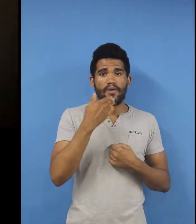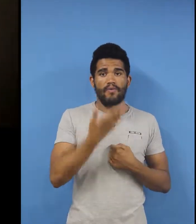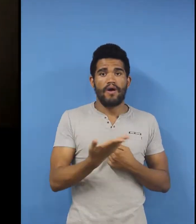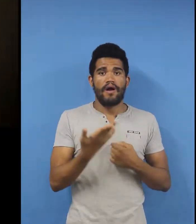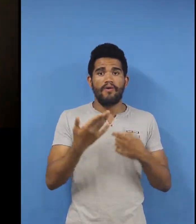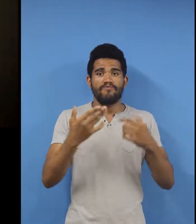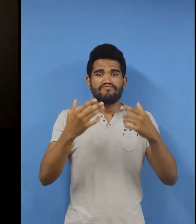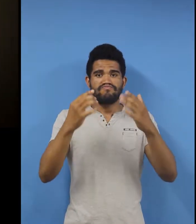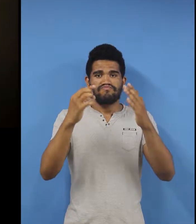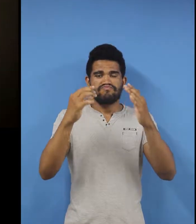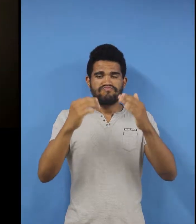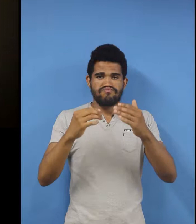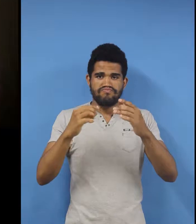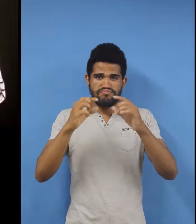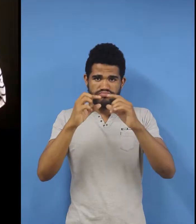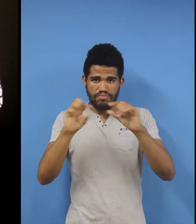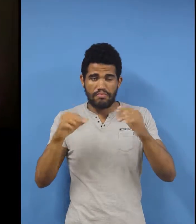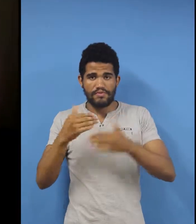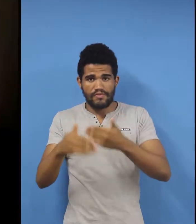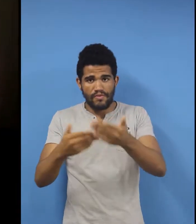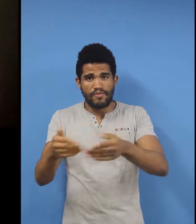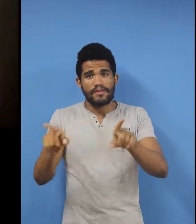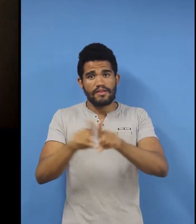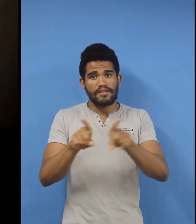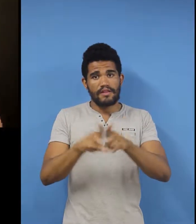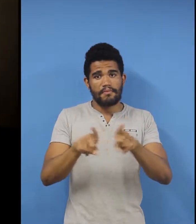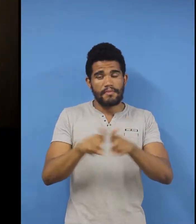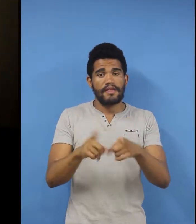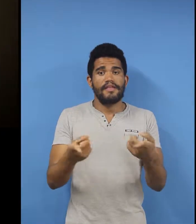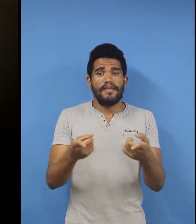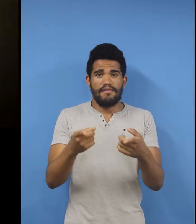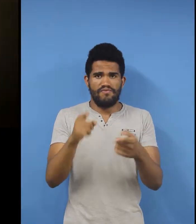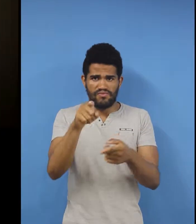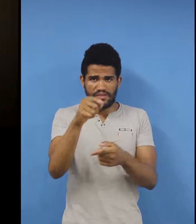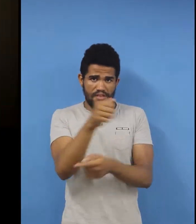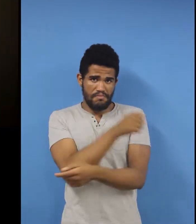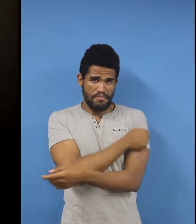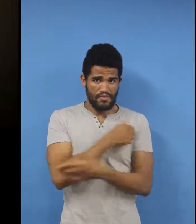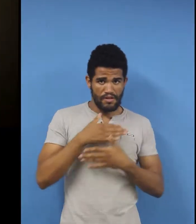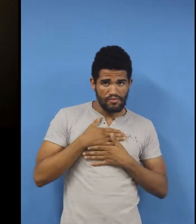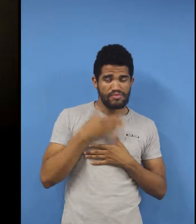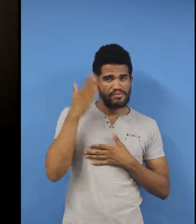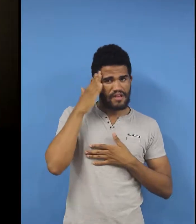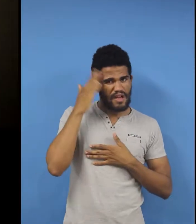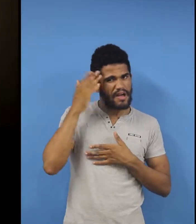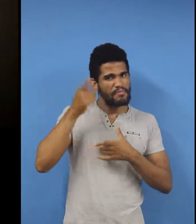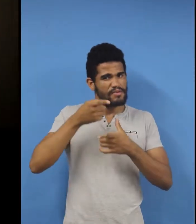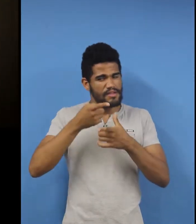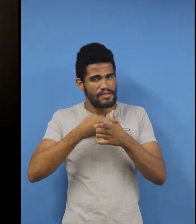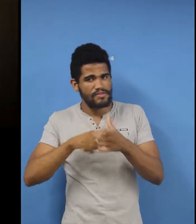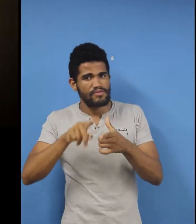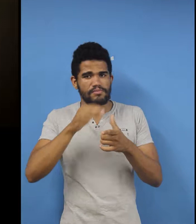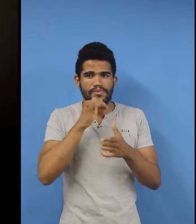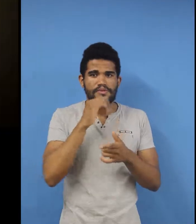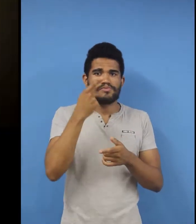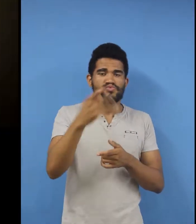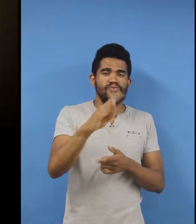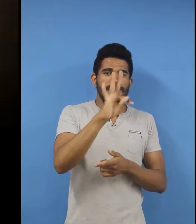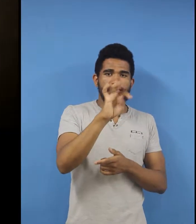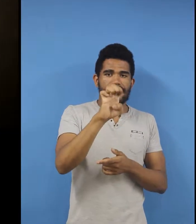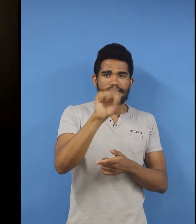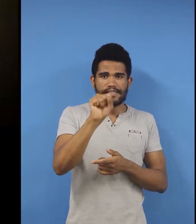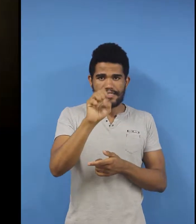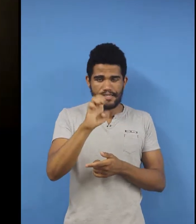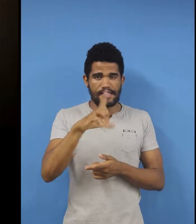escolher tópicos para desenvolver ou questões. Quem é meu aluno sabe que eu falo sobre questões, né? Na sua tese você